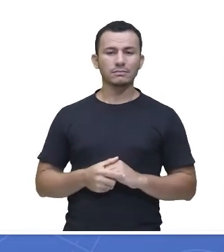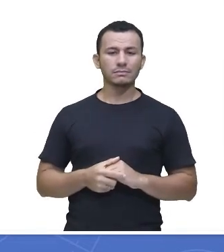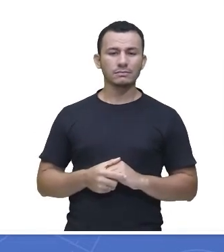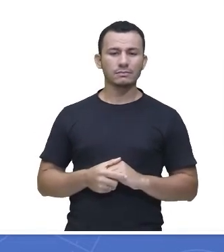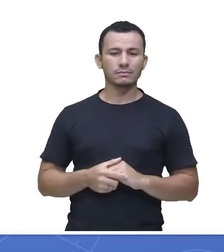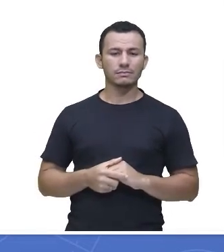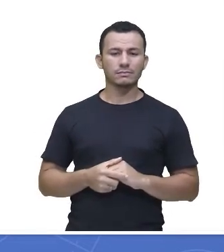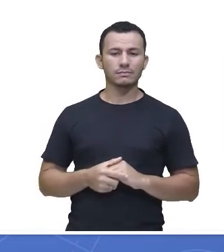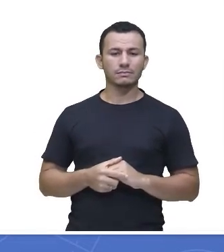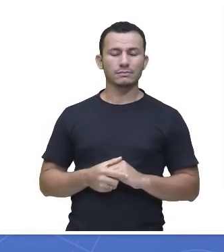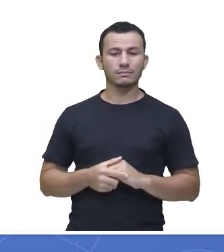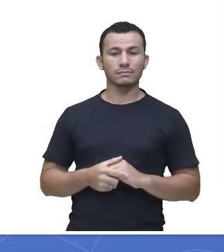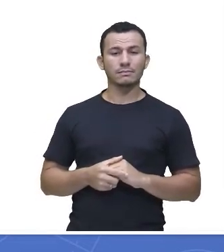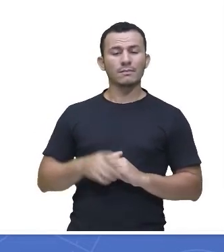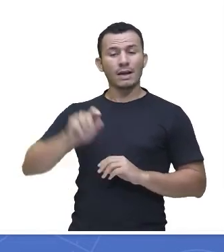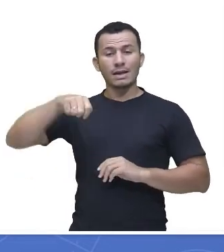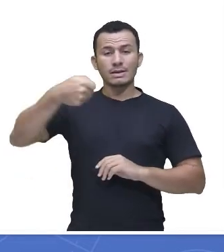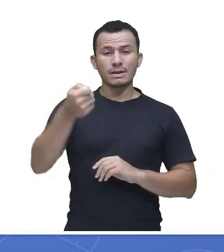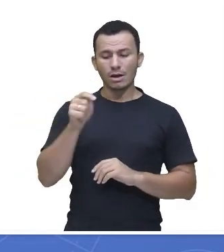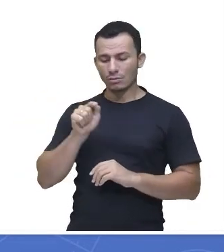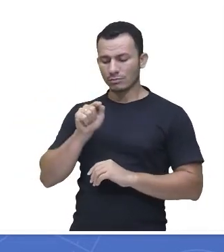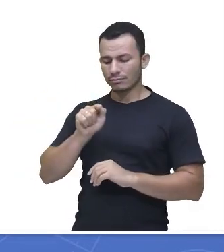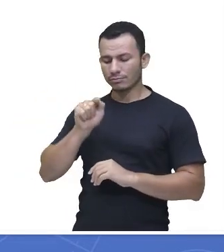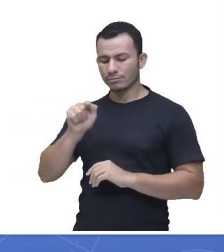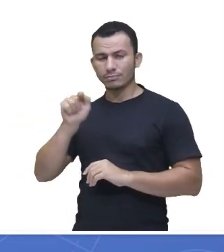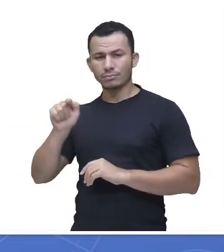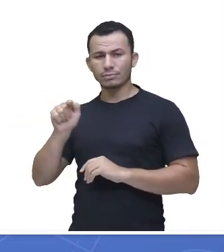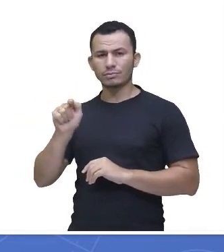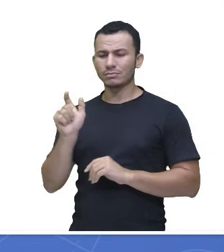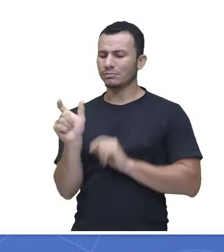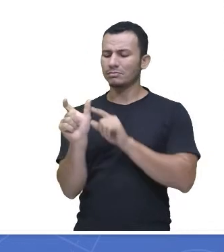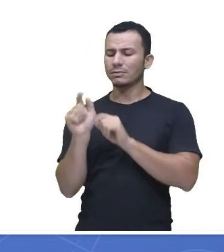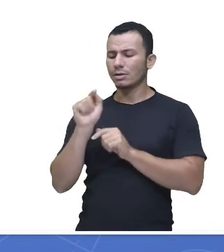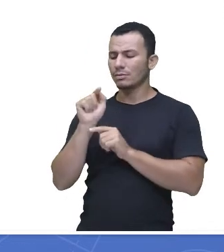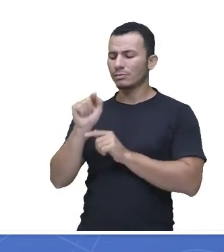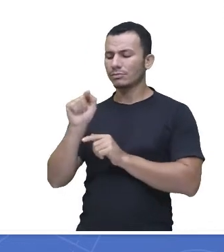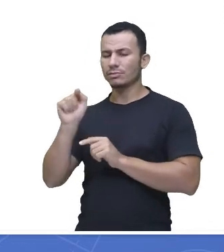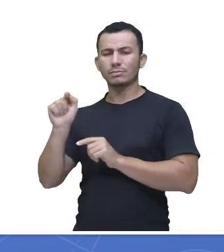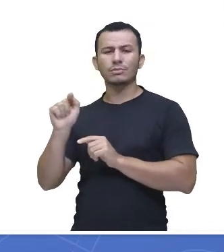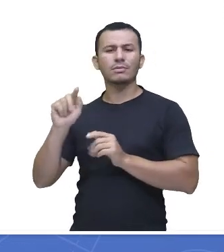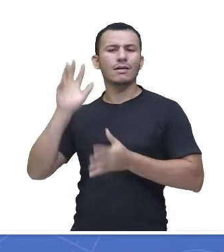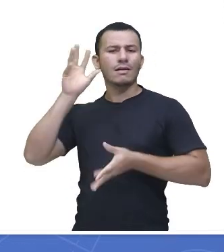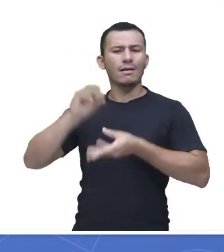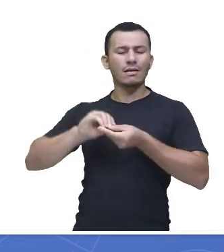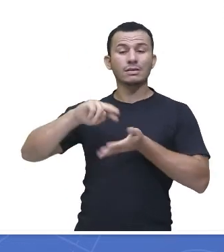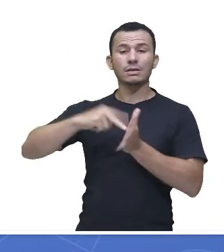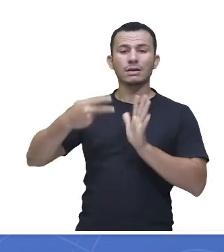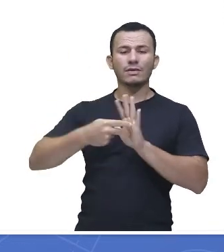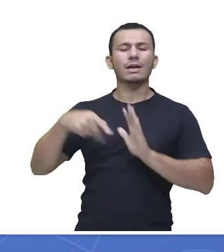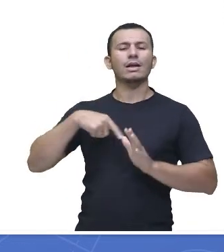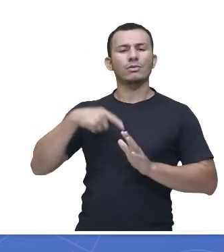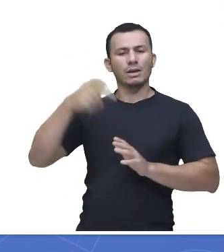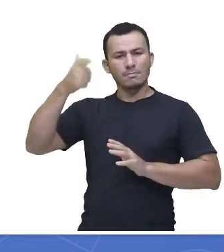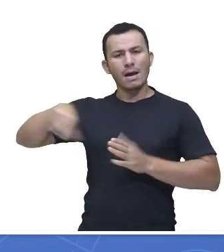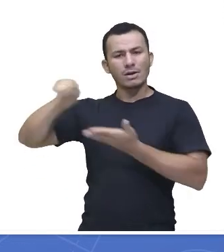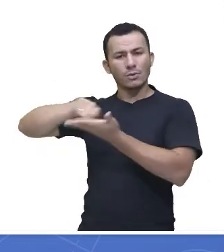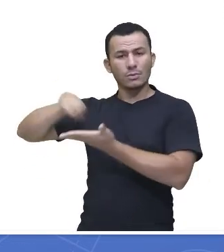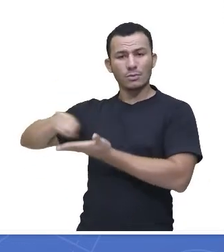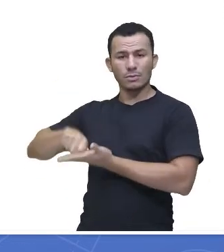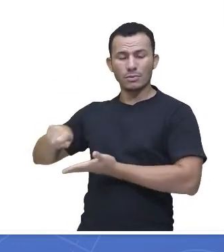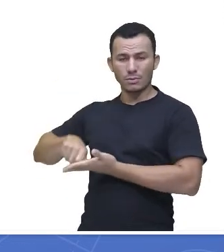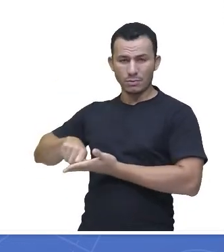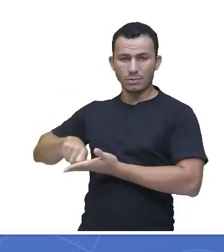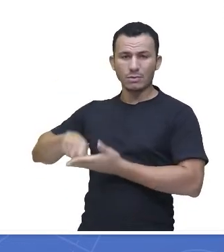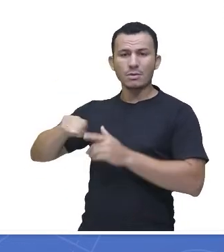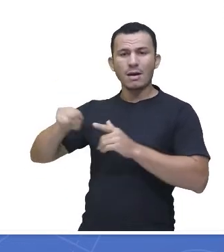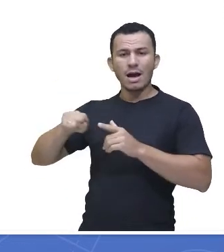Esse sinal aqui indica, essa pontuação, que tinha mais textos aqui, mas foi dado prioridade a partir da